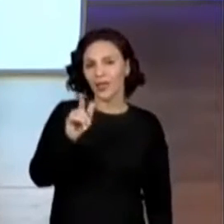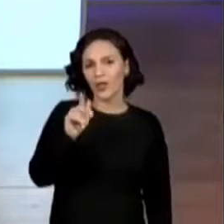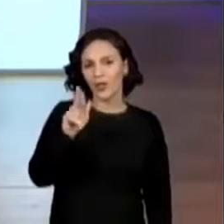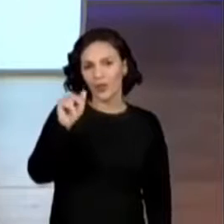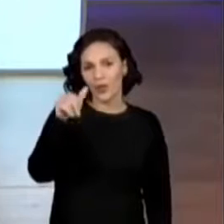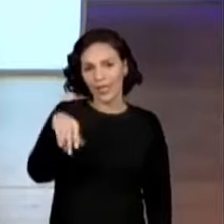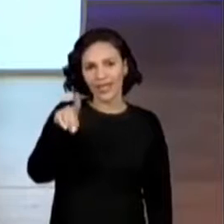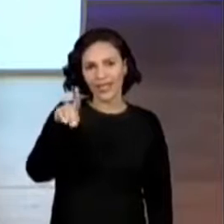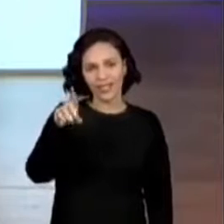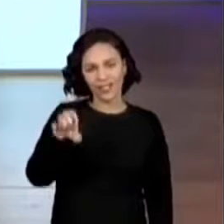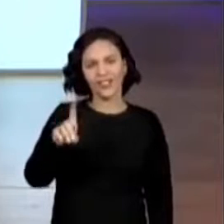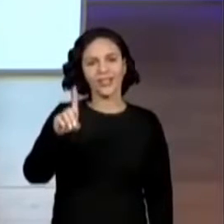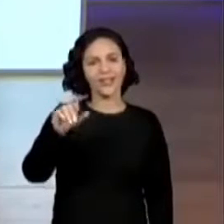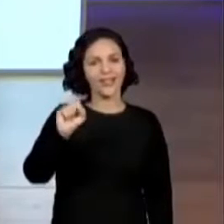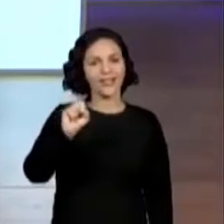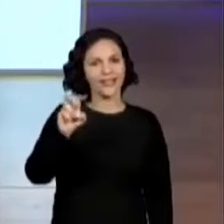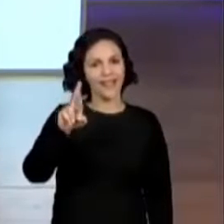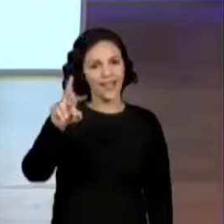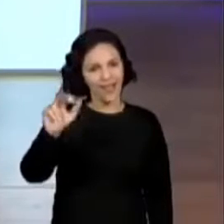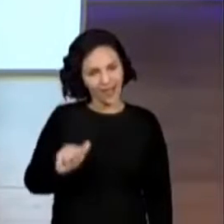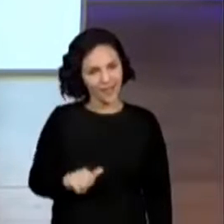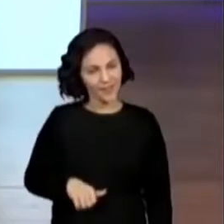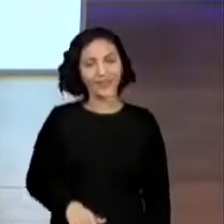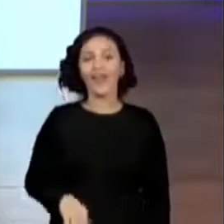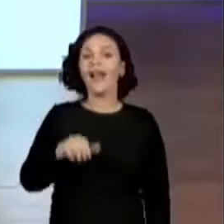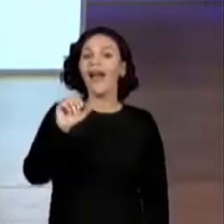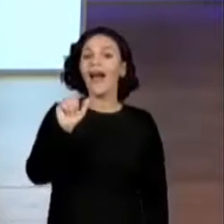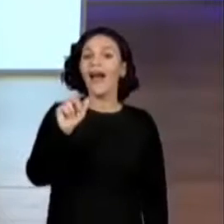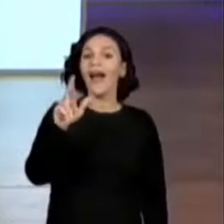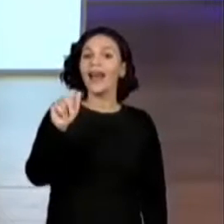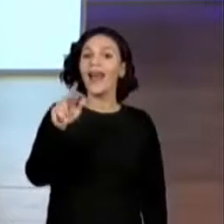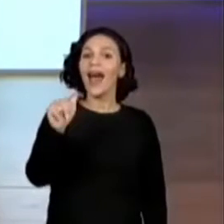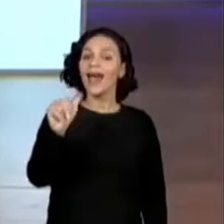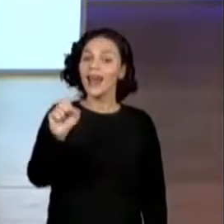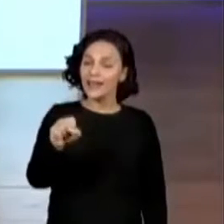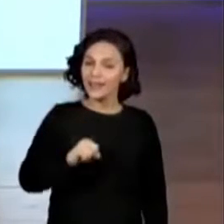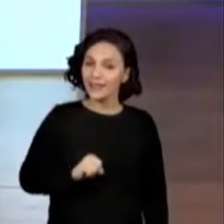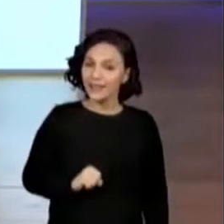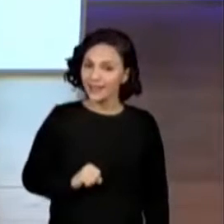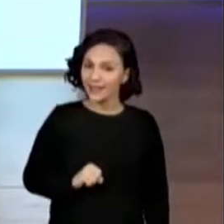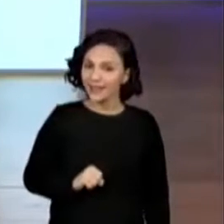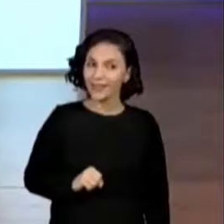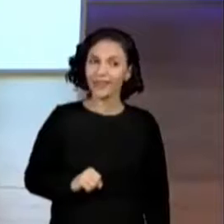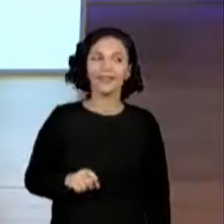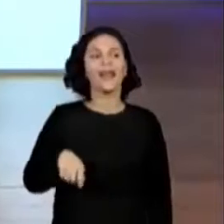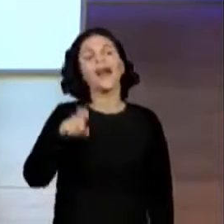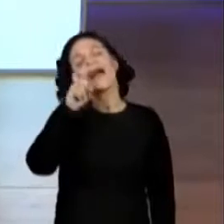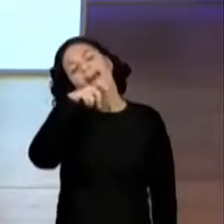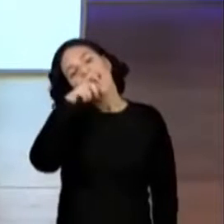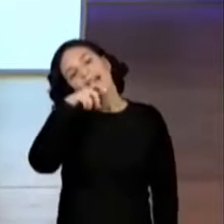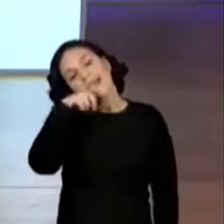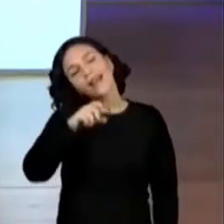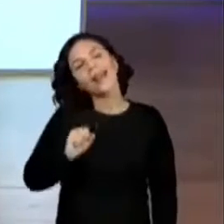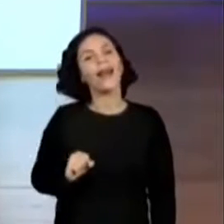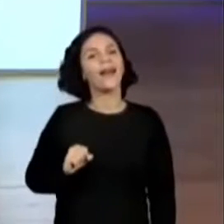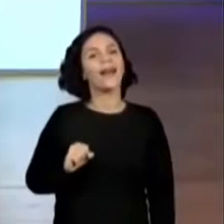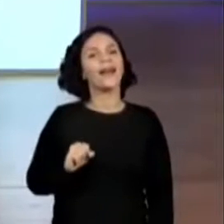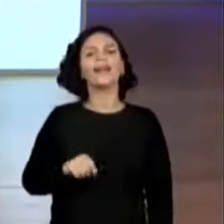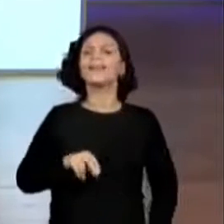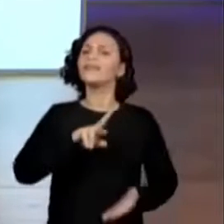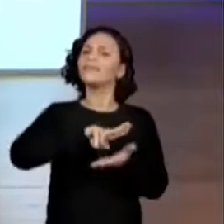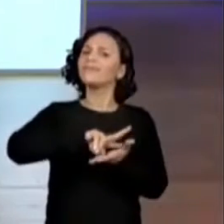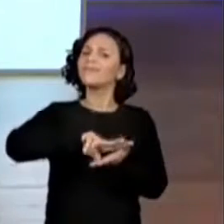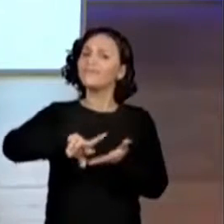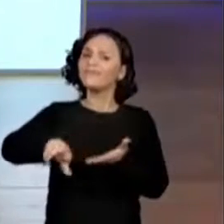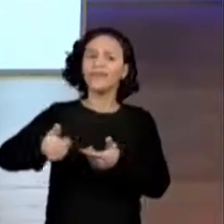Suzano, Araras, gente, que delícia, São José dos Campos, Guarulhos, muito obrigada. Por